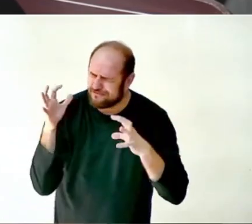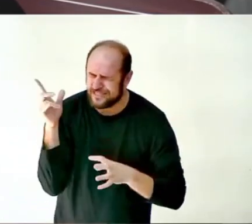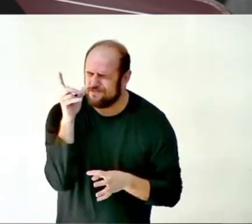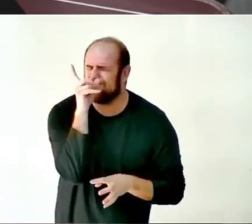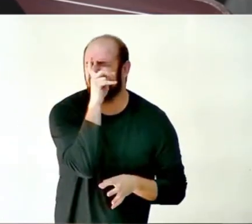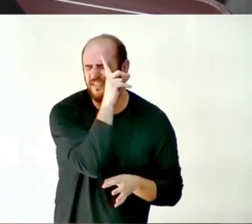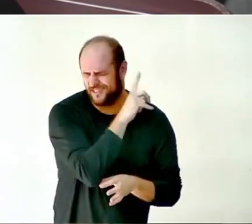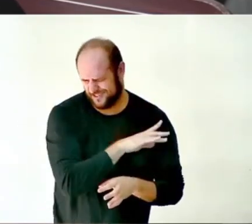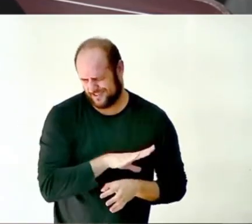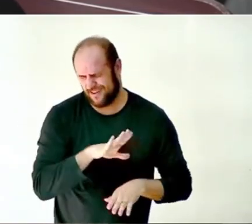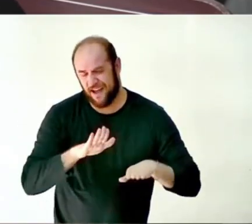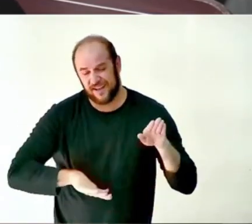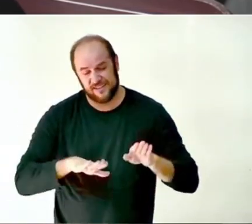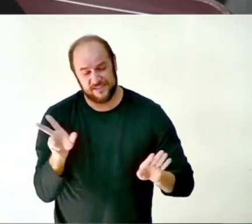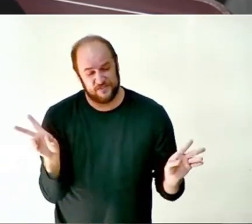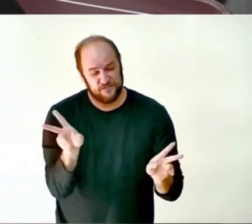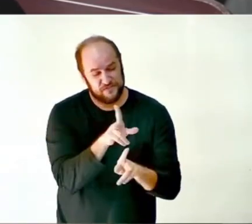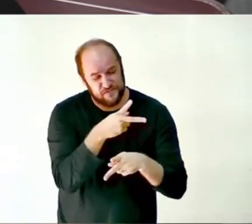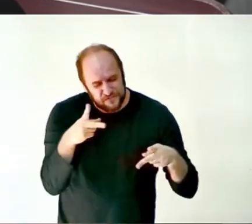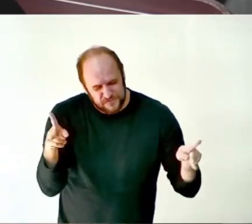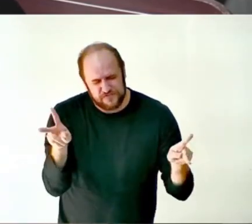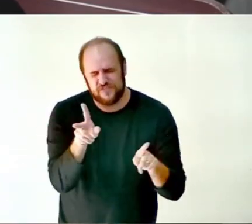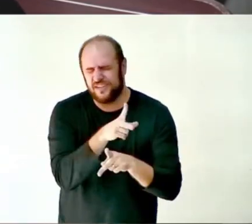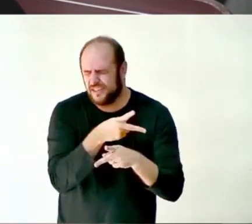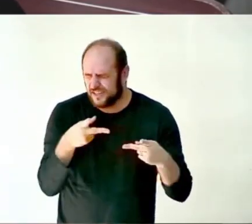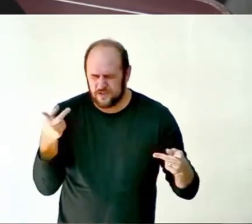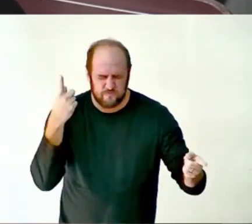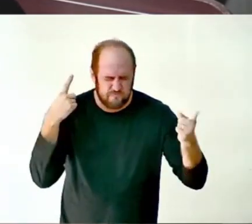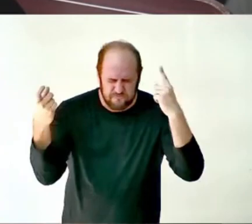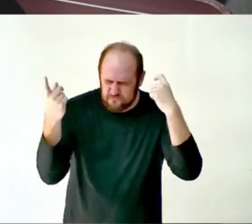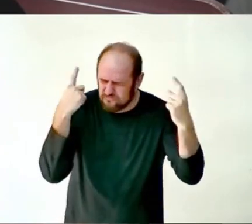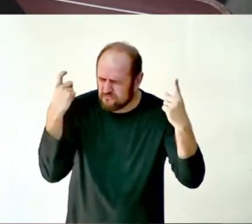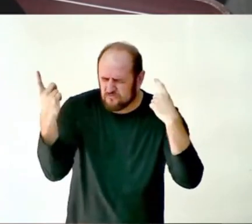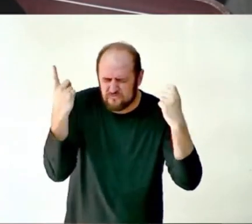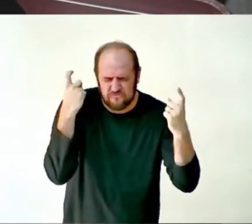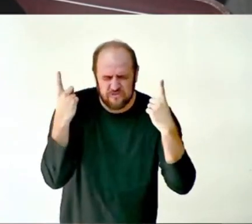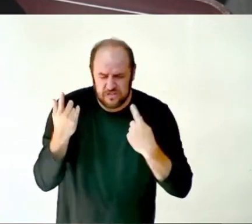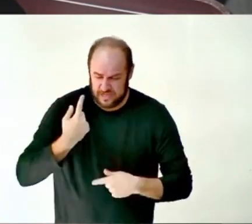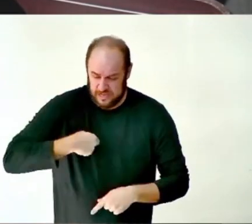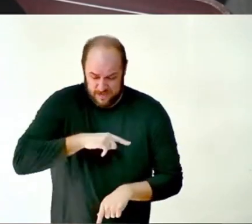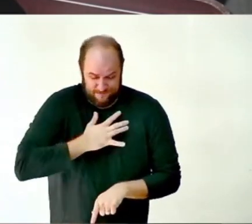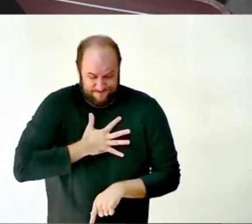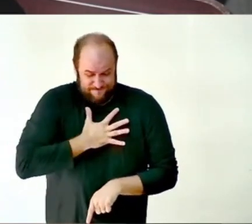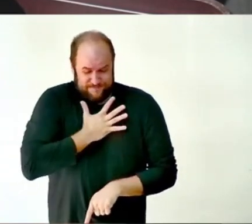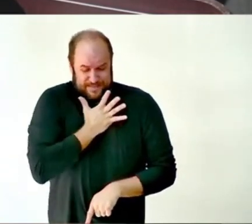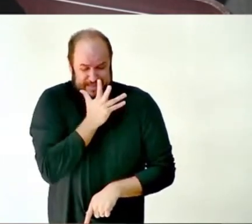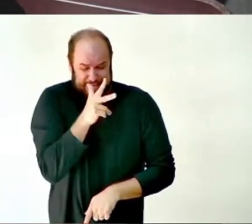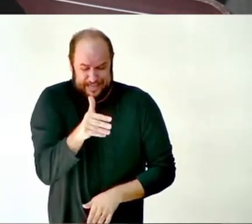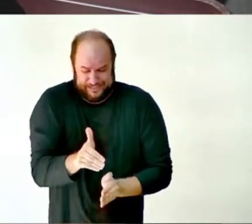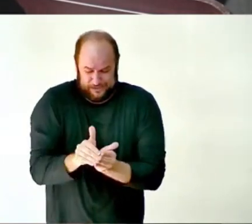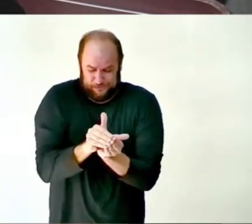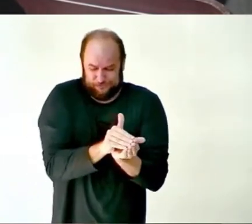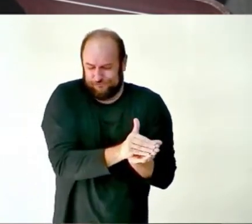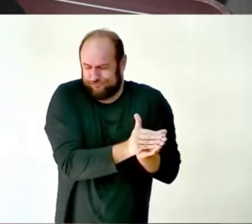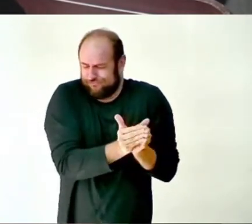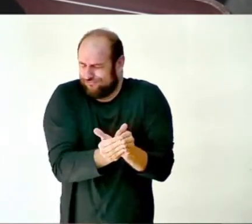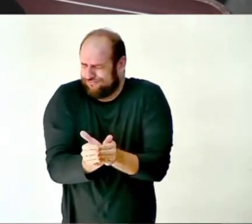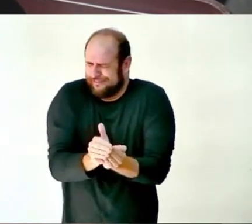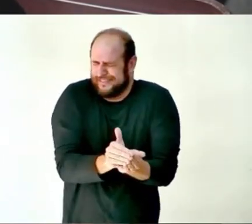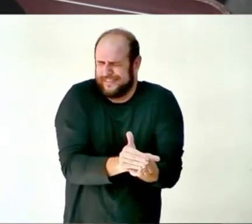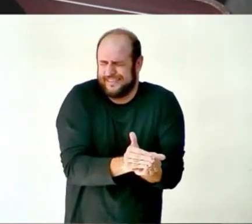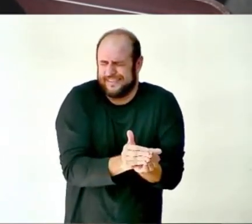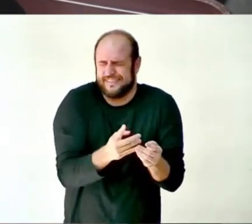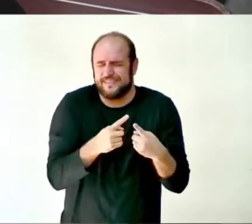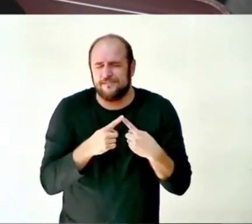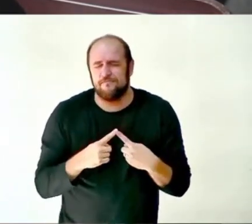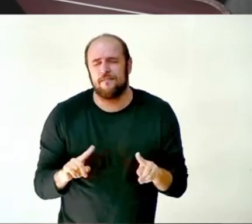ventos fortes, o som dos ventos assustam a gente no barco. Mas, Senhor, a Tua palavra nos